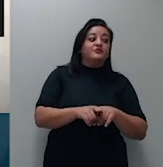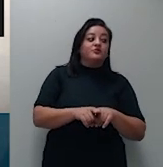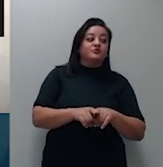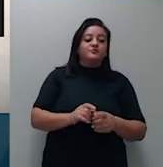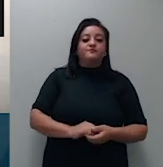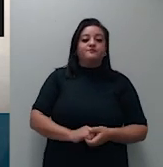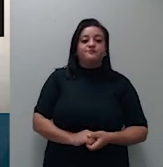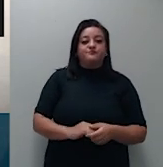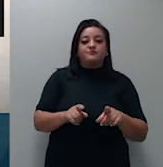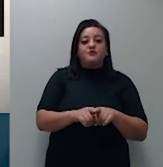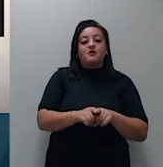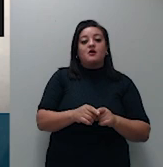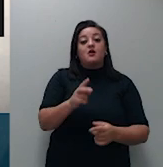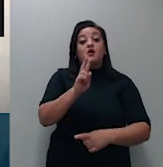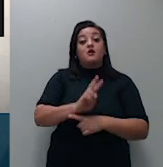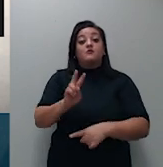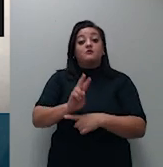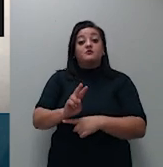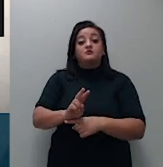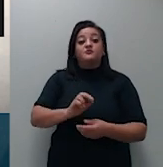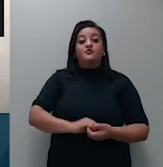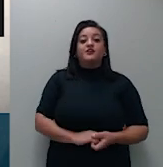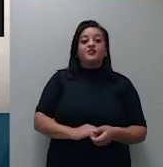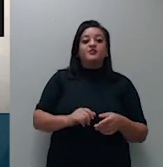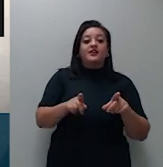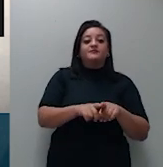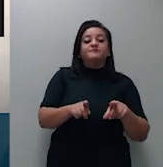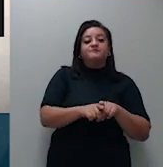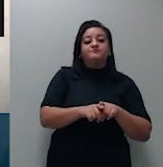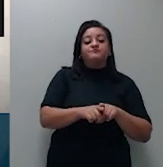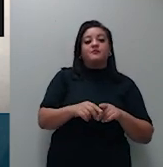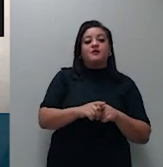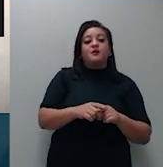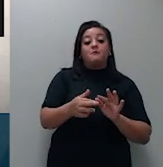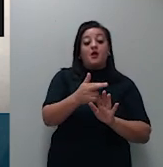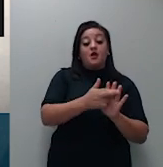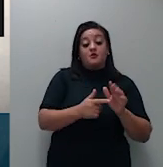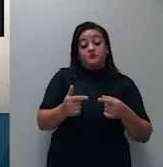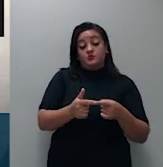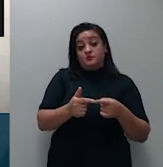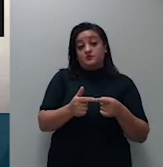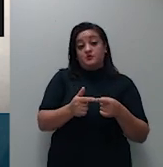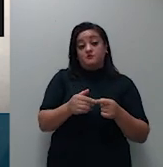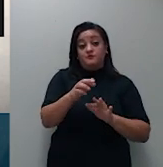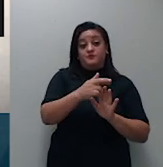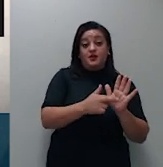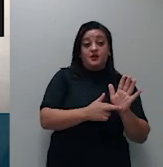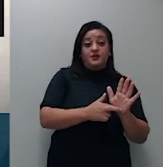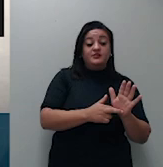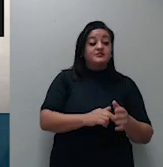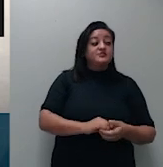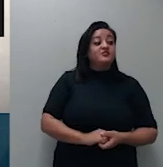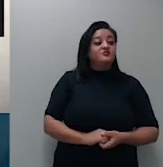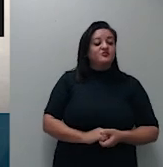proteção à pessoa e lembro a propósito a doutrina de